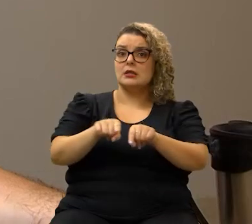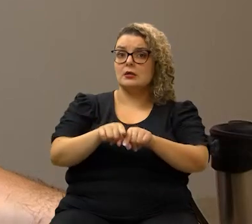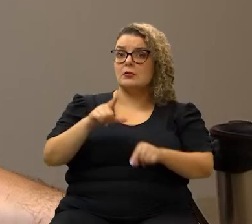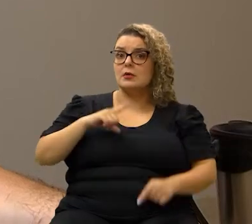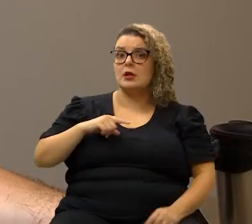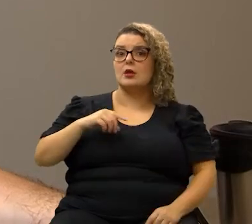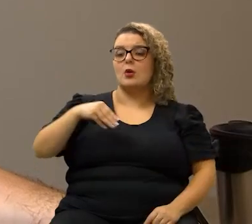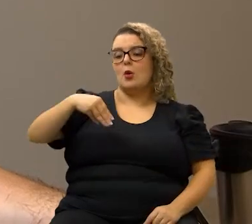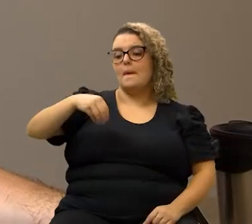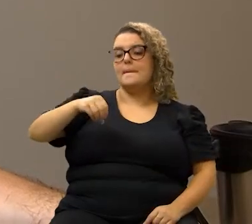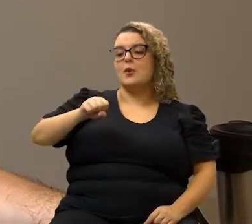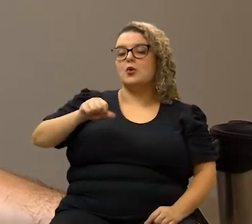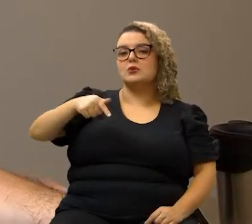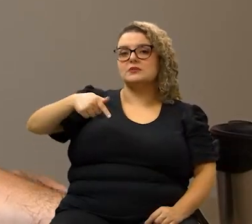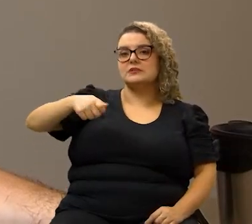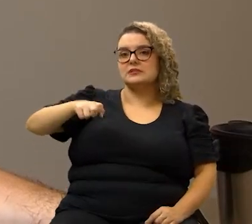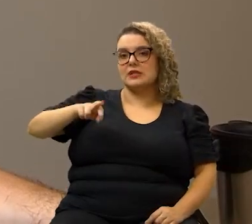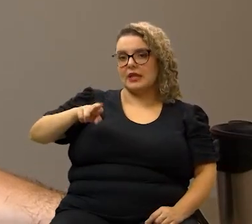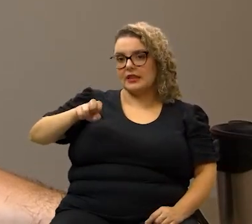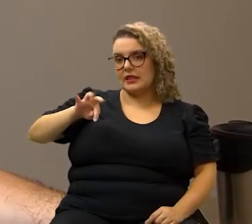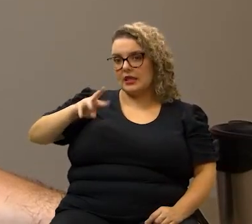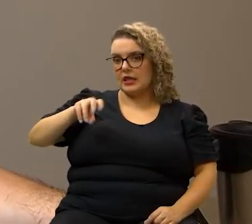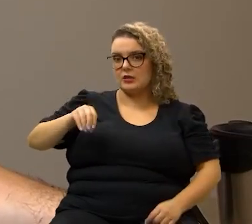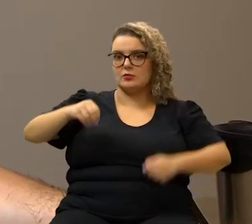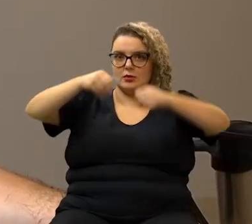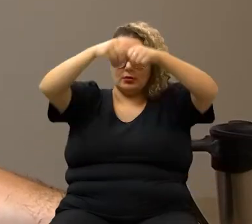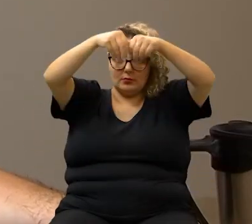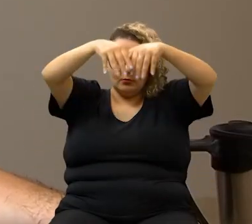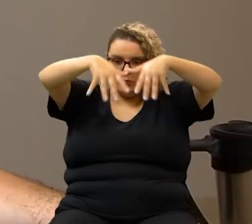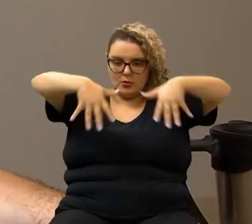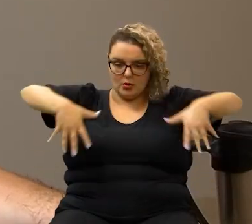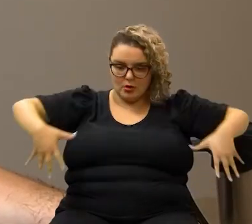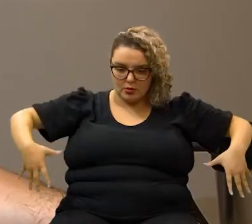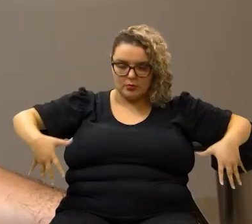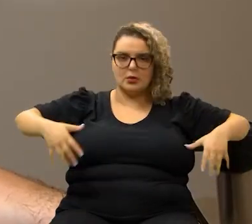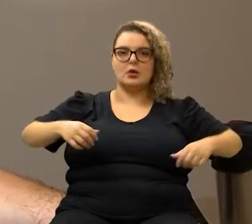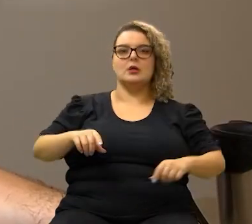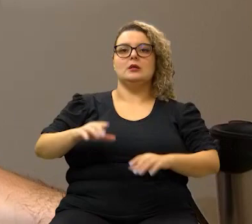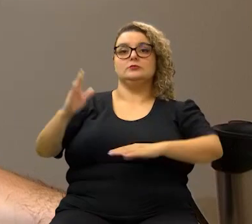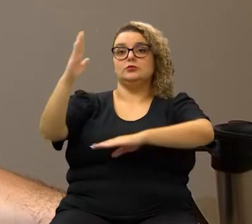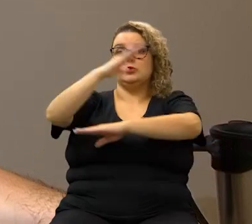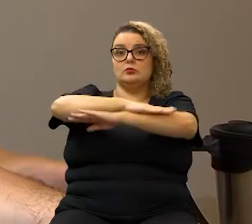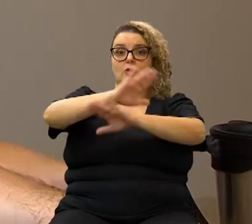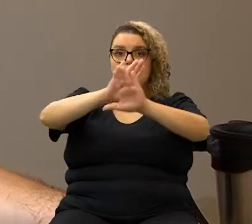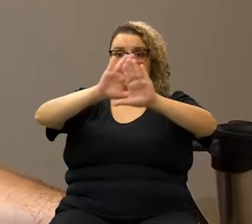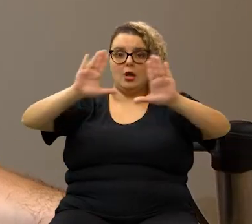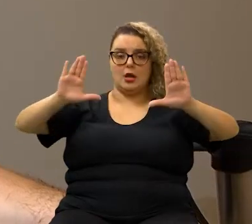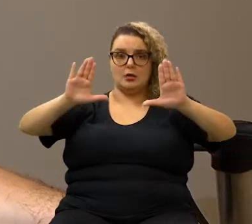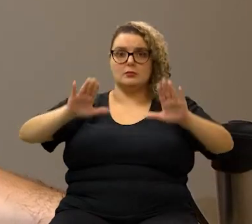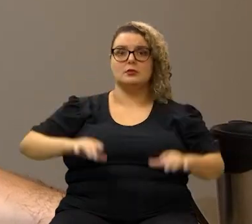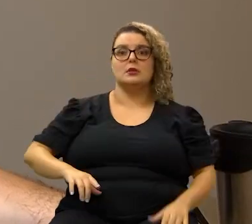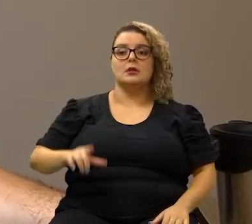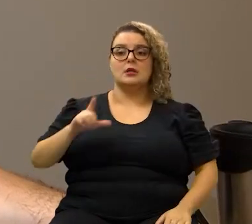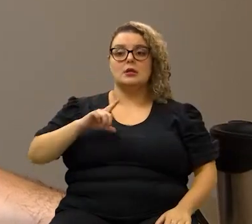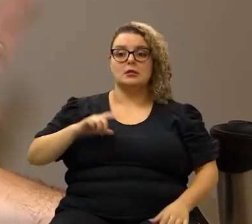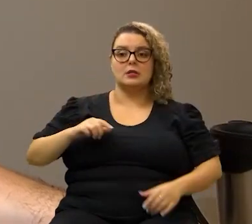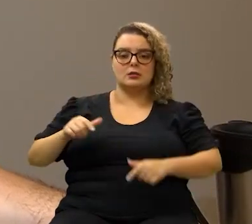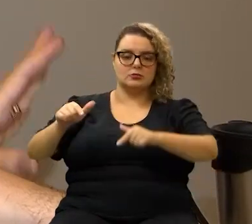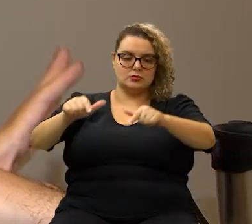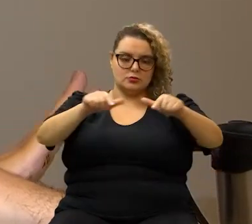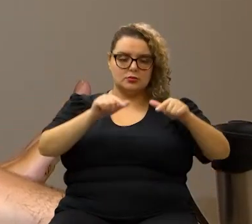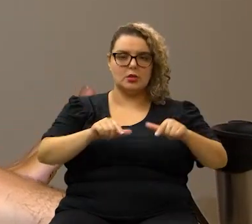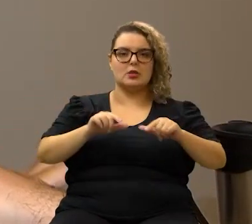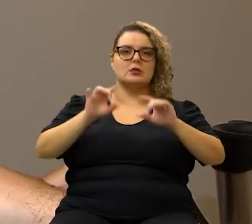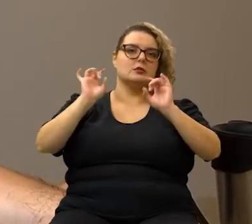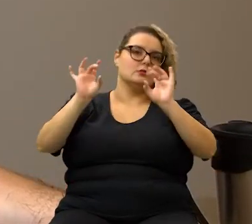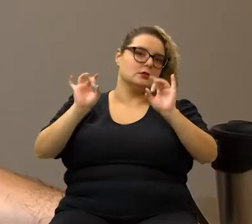né para isso e também existe mosquiteiro tela tá tem repelente de ambiente específico que não